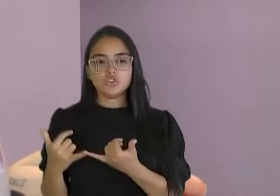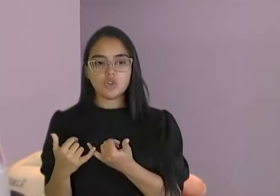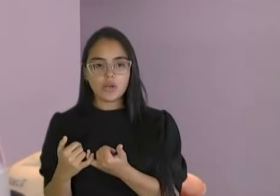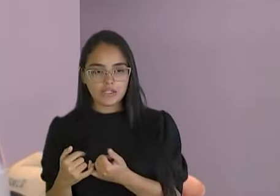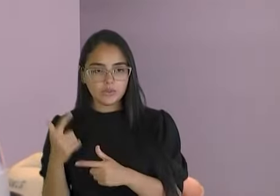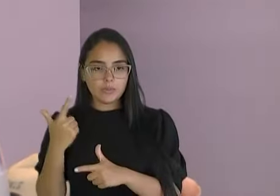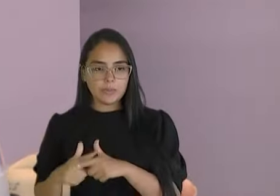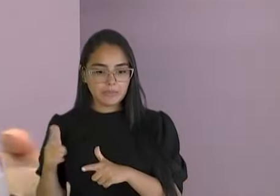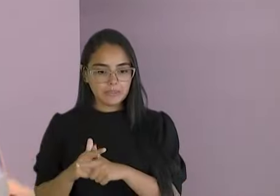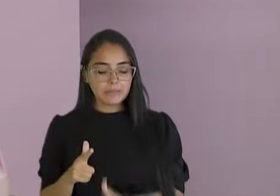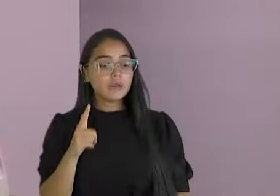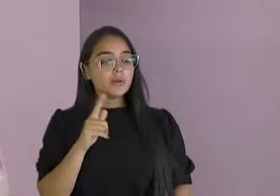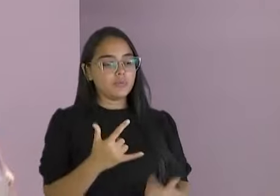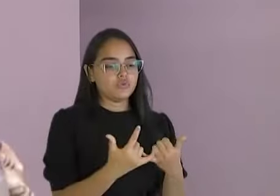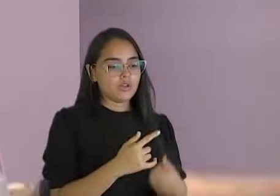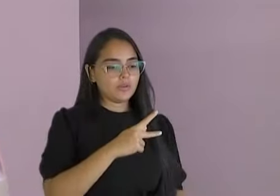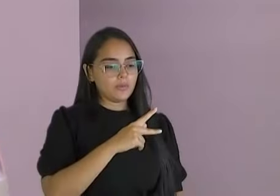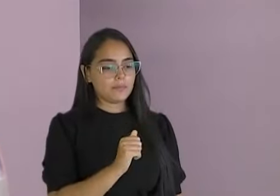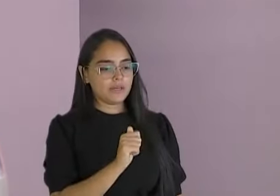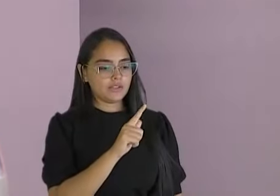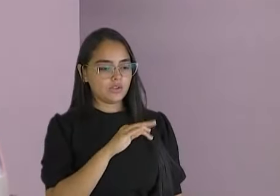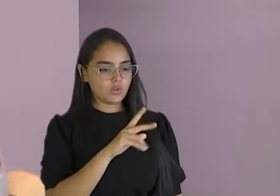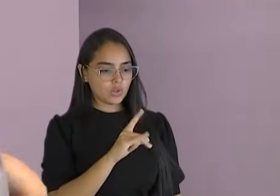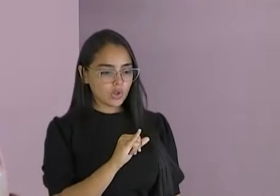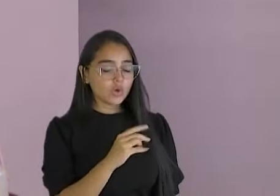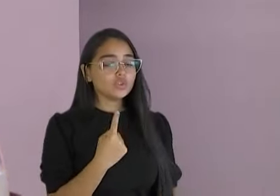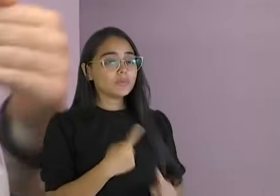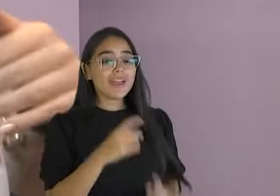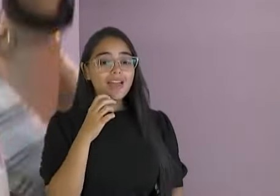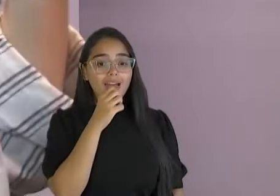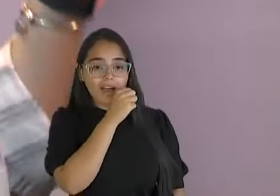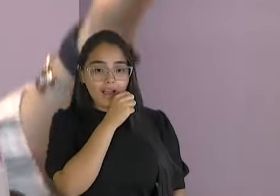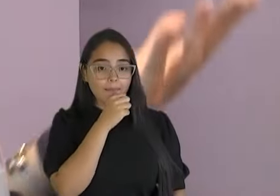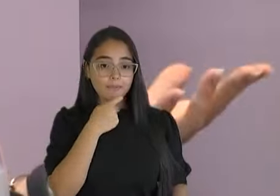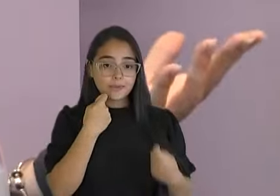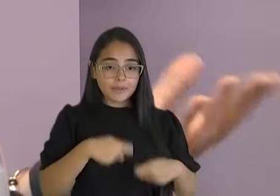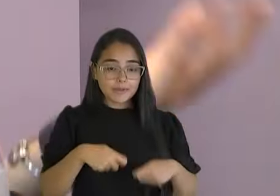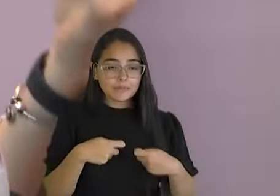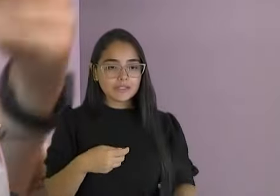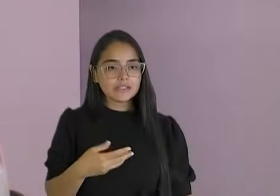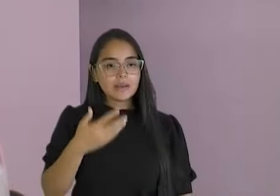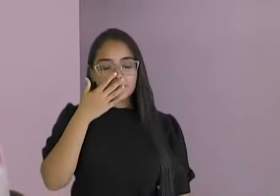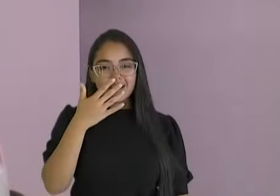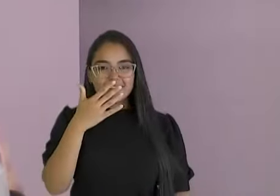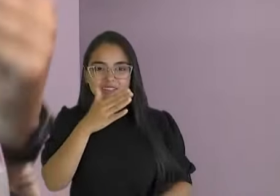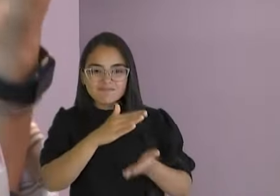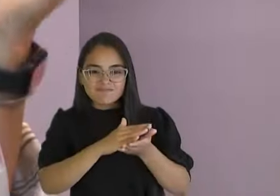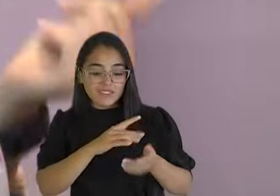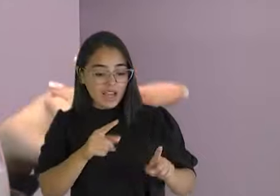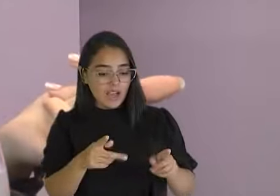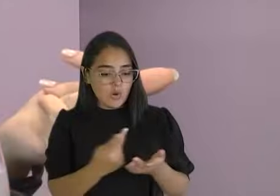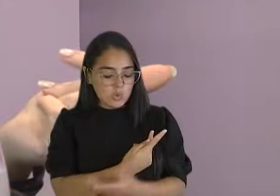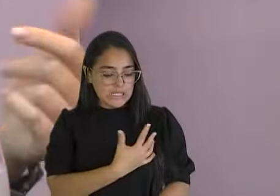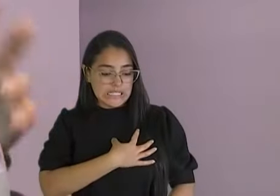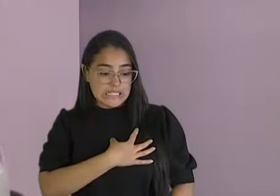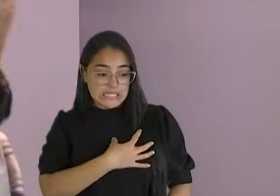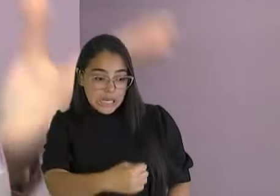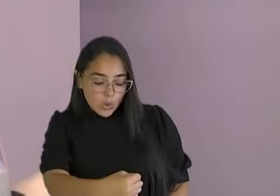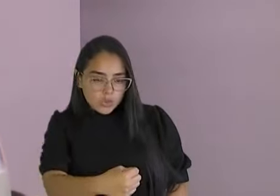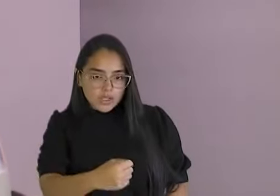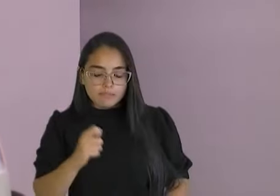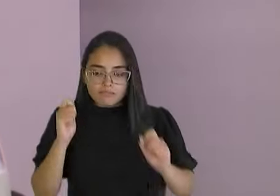patológico, né? Porque às vezes é algo muito rápido. E às vezes quando precisa chegar uma tentativa de tirar a própria vida, para que tenha ali um alerta de